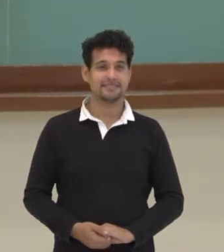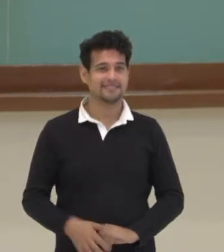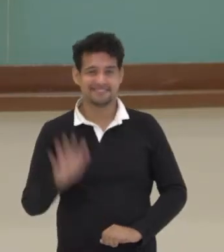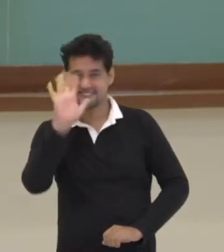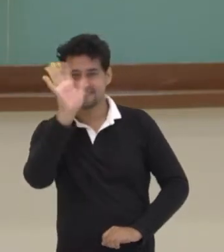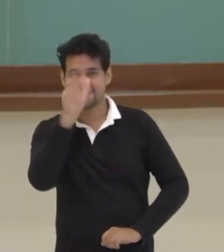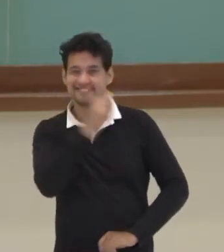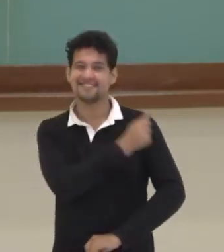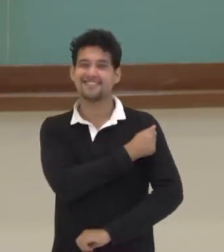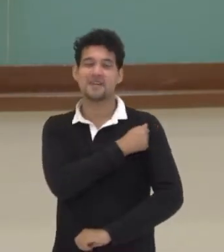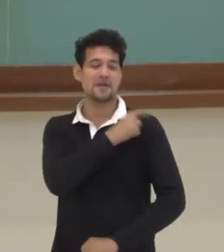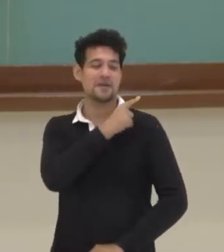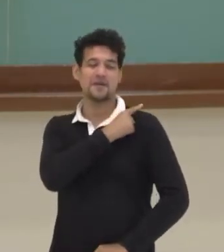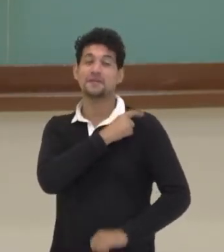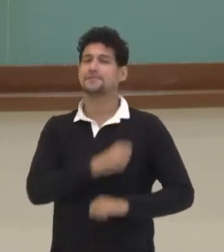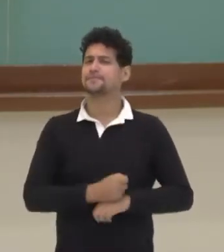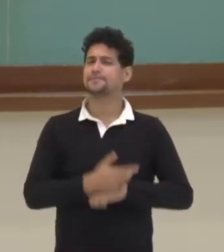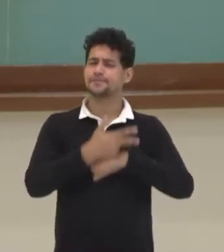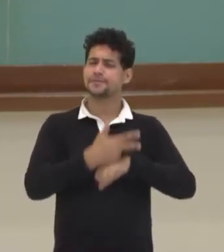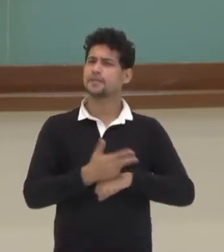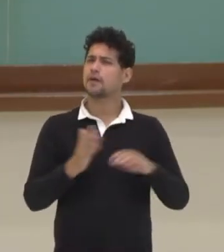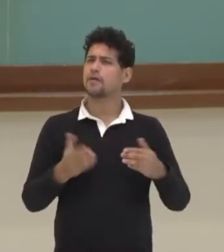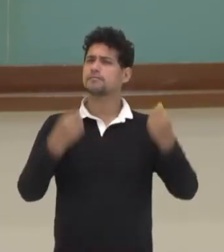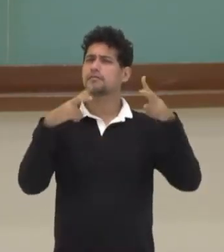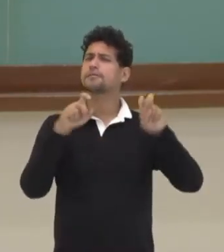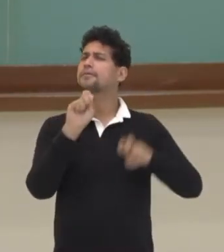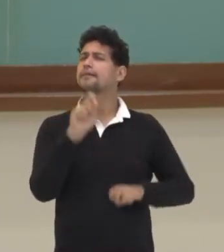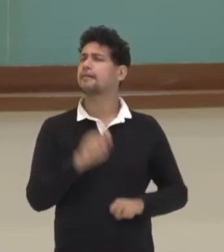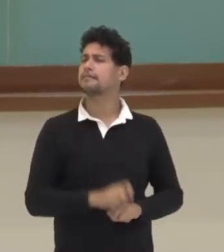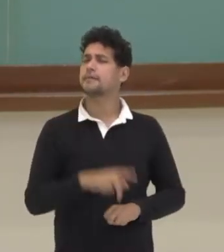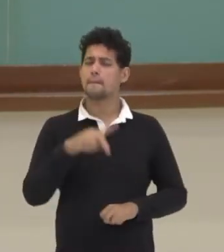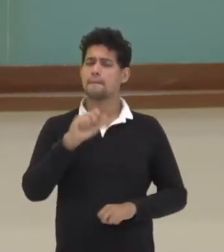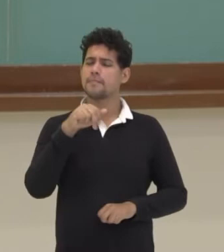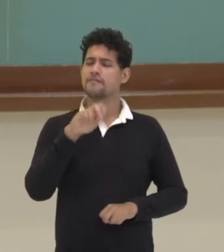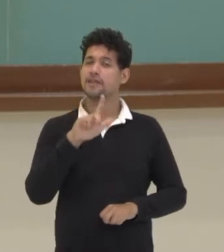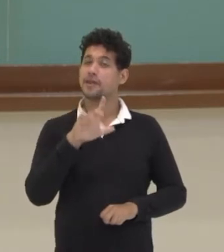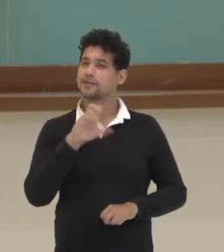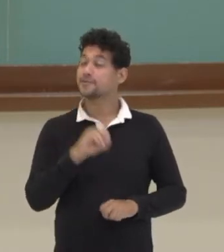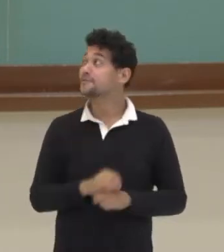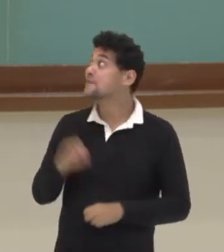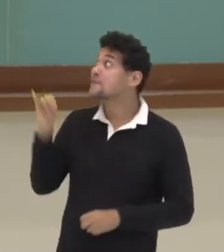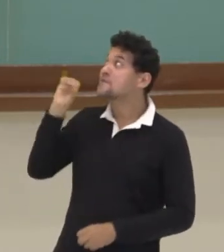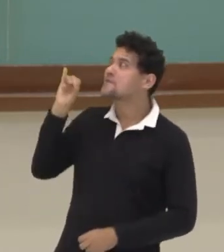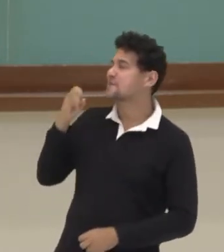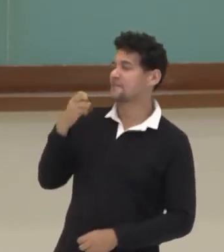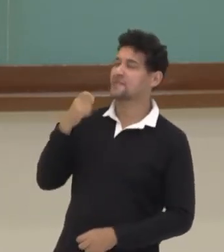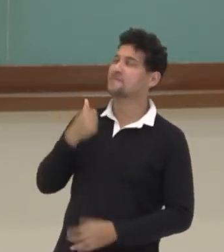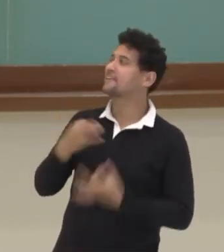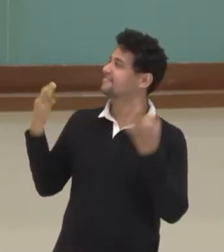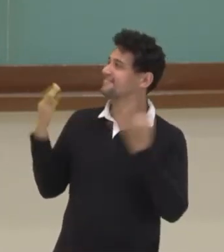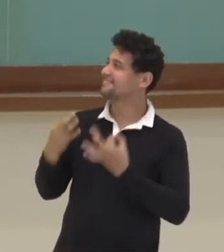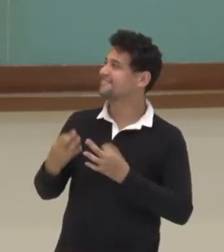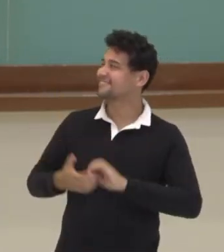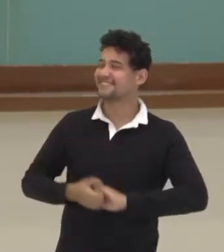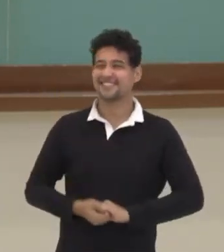Olá, estudantes da primeira série. Nessa aula vamos falar sobre panfleto. Oi, Kelvin, tudo certo